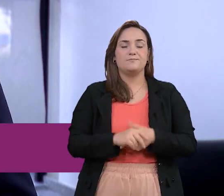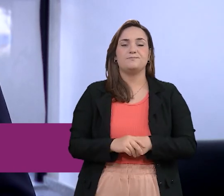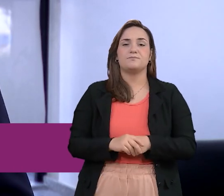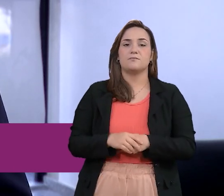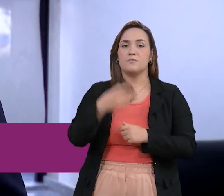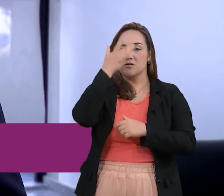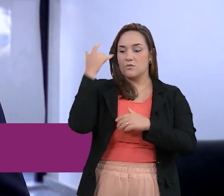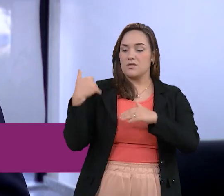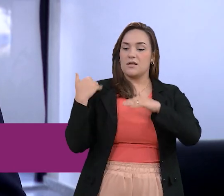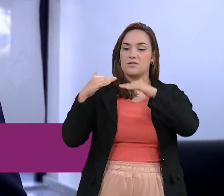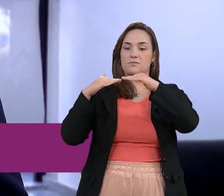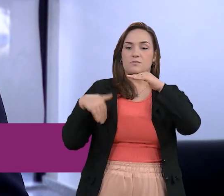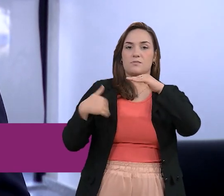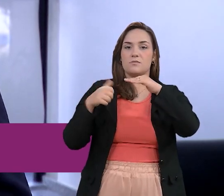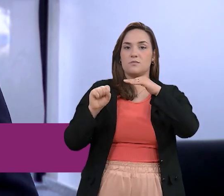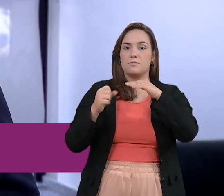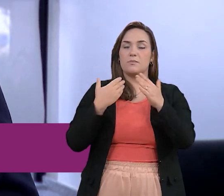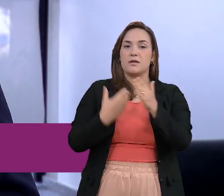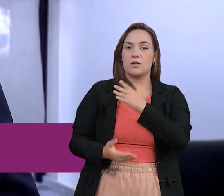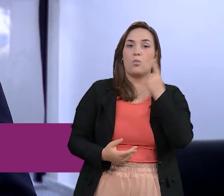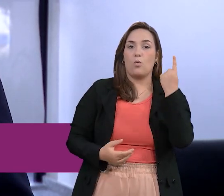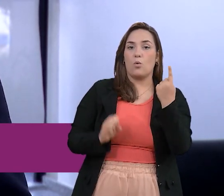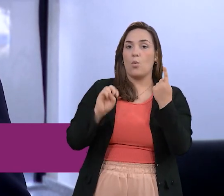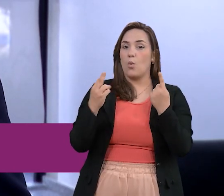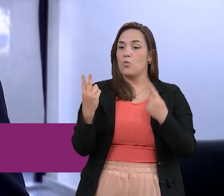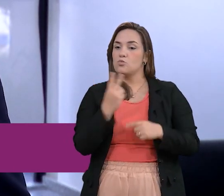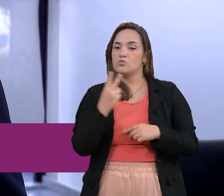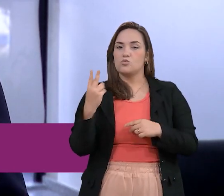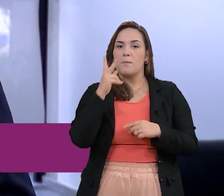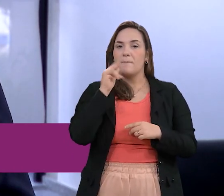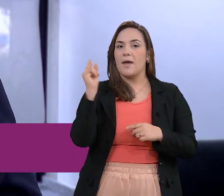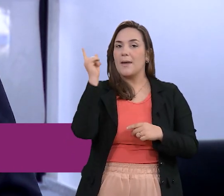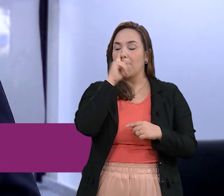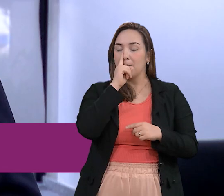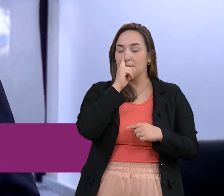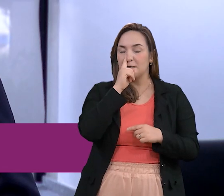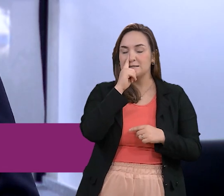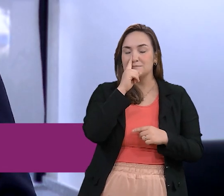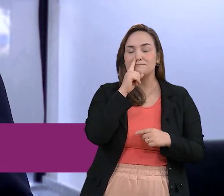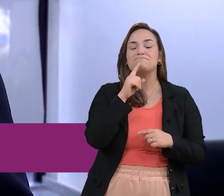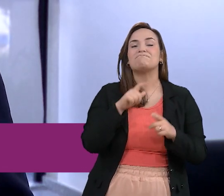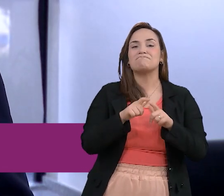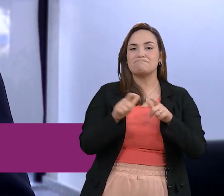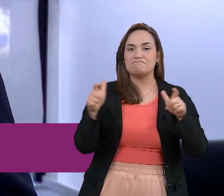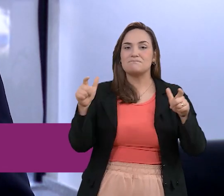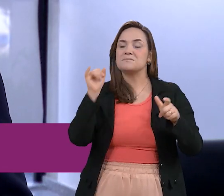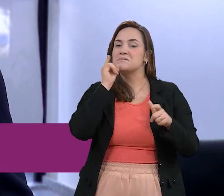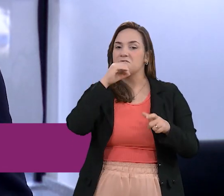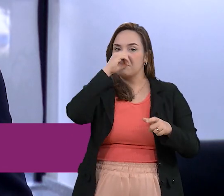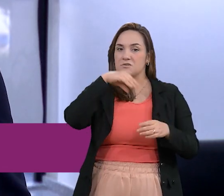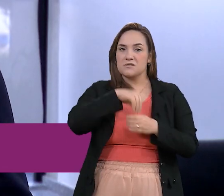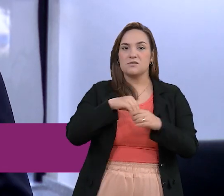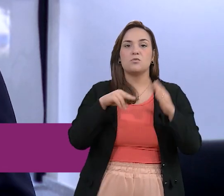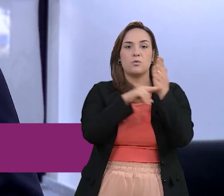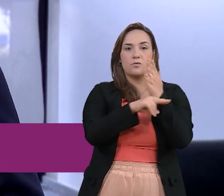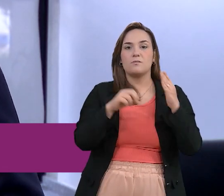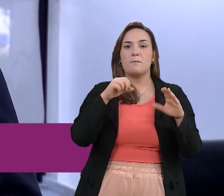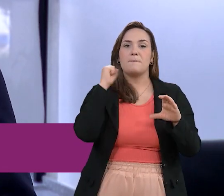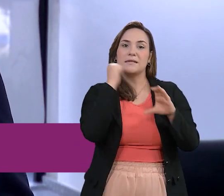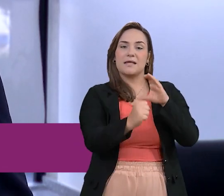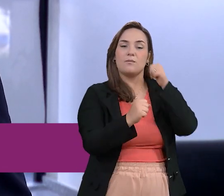menores de idade que perderam um ou ambos os pais vem crescendo impulsionado por diversos fatores como a violência urbana